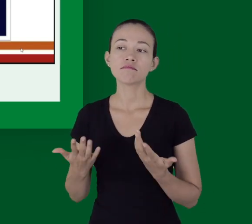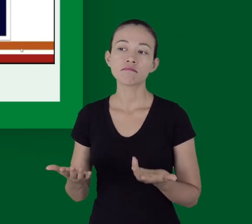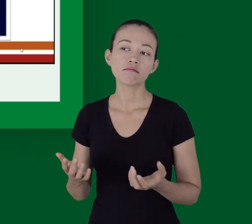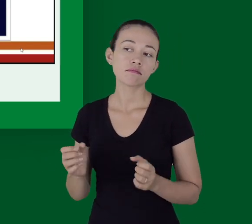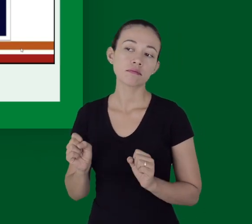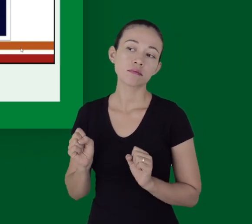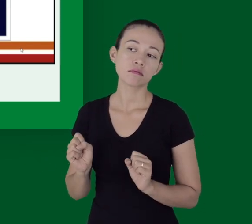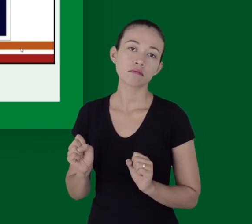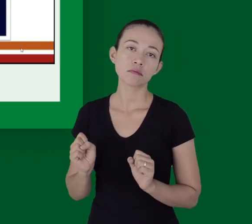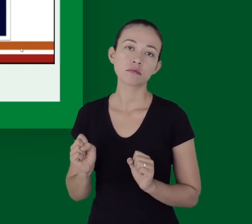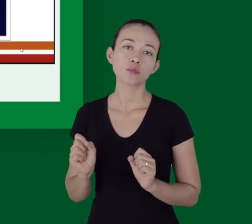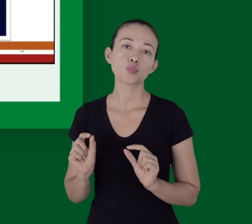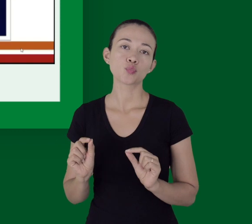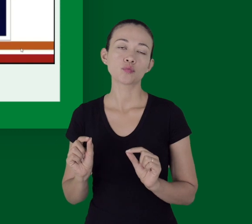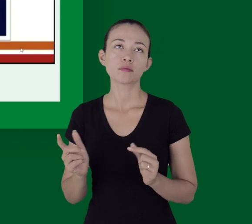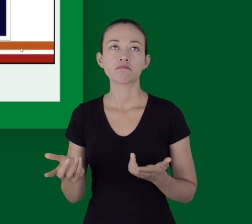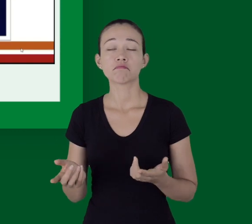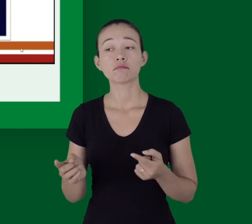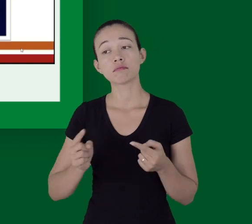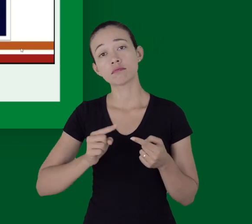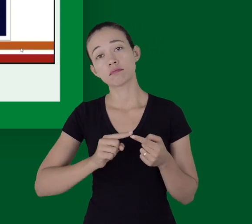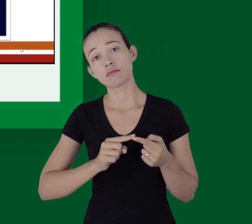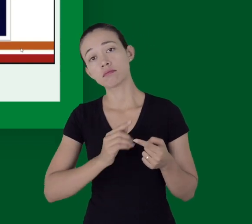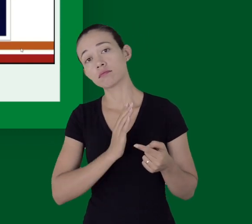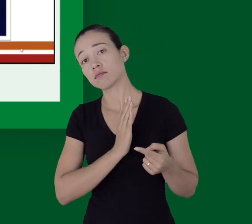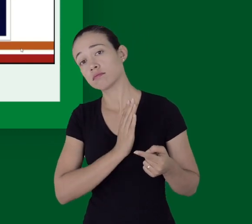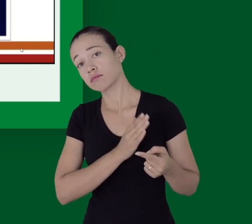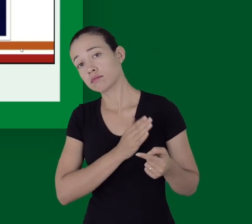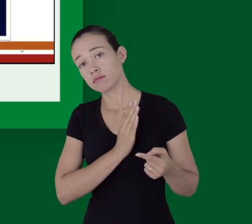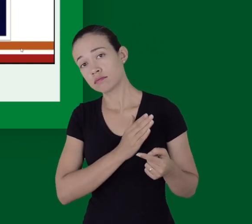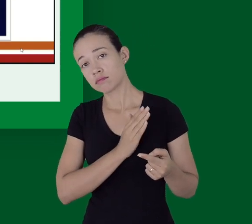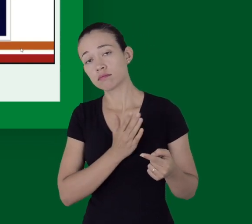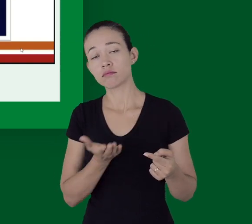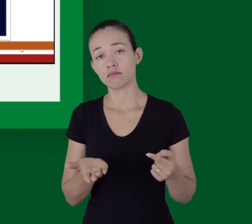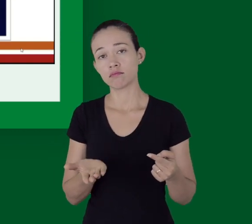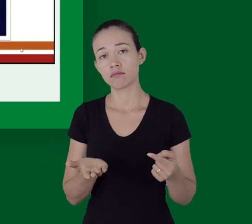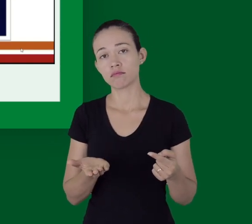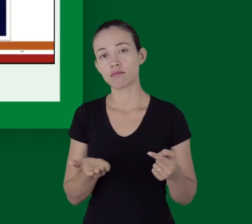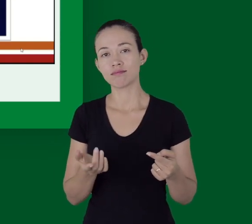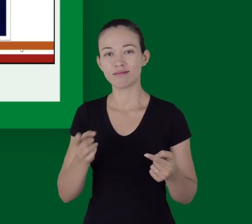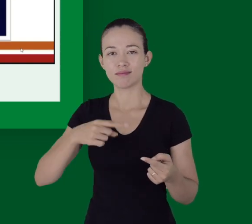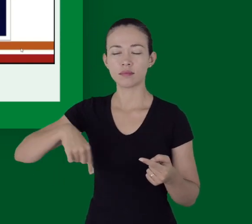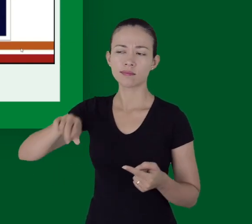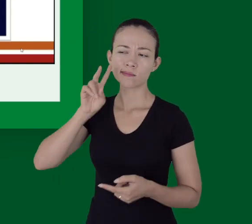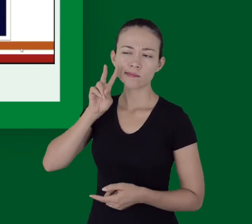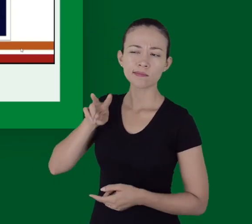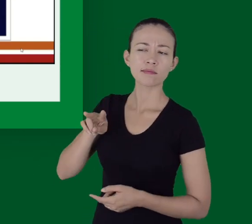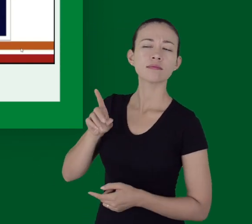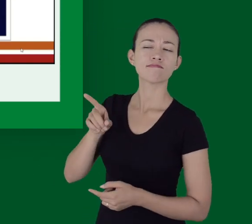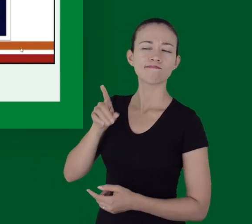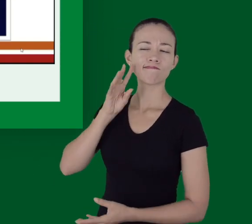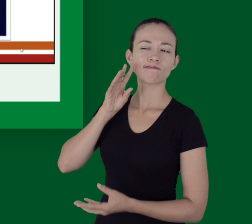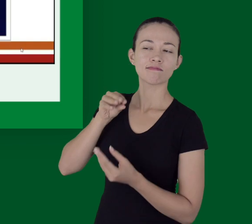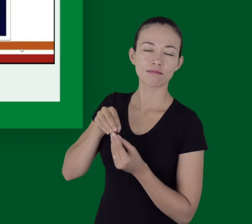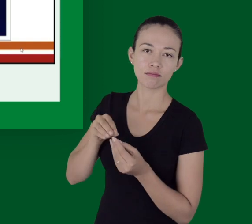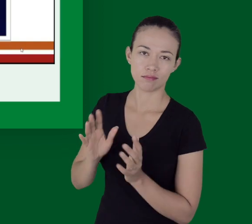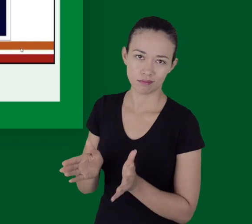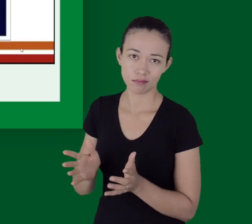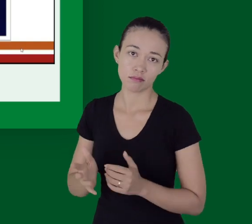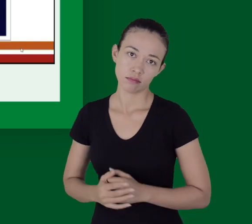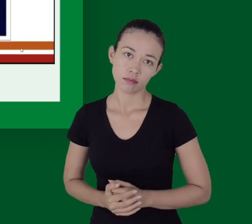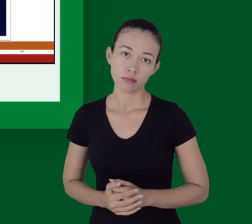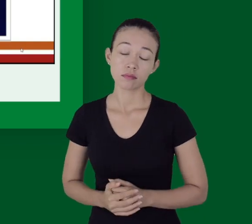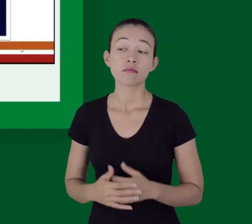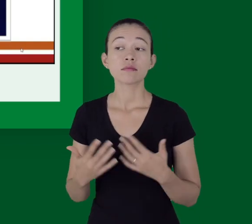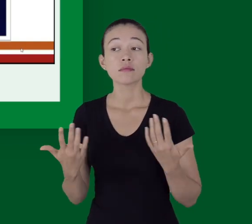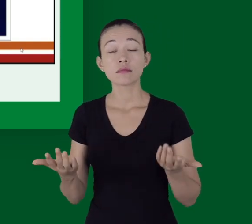envolvem a dor torácica, a dor torácica pode ser várias causas, né? Pode ser relacionada ao coração, que é o que a